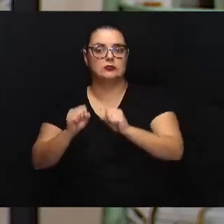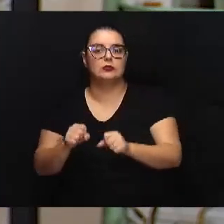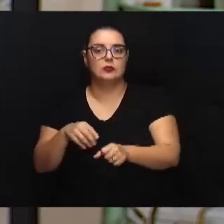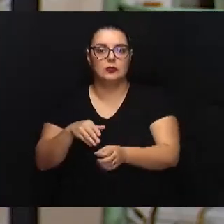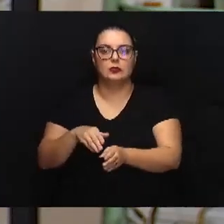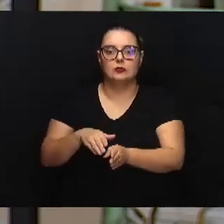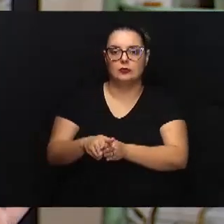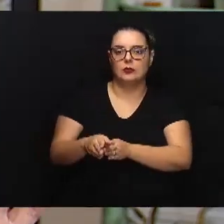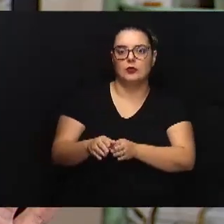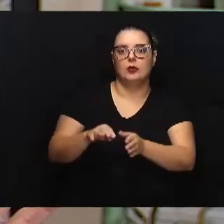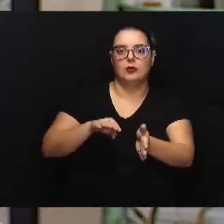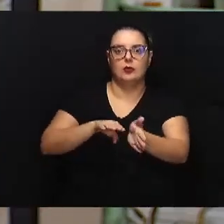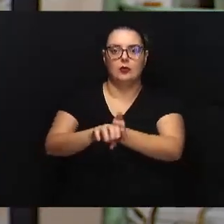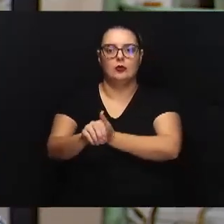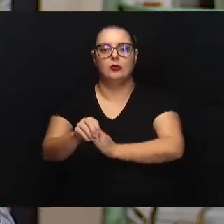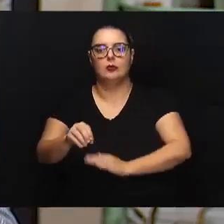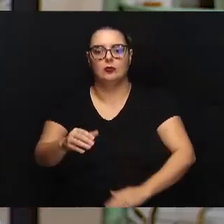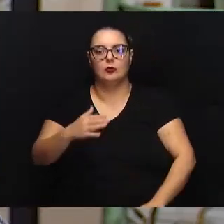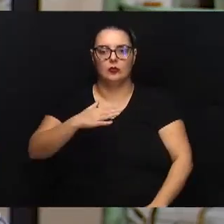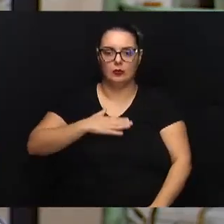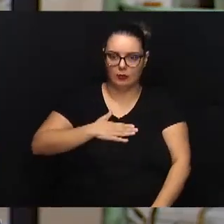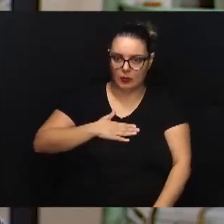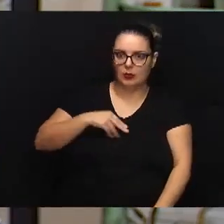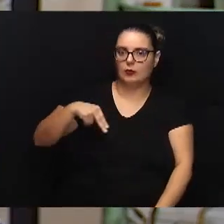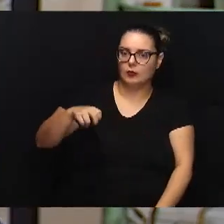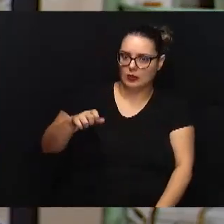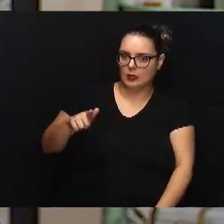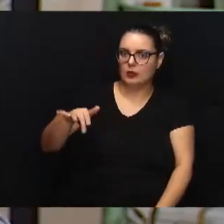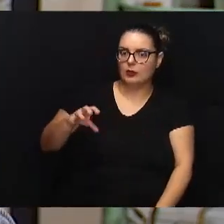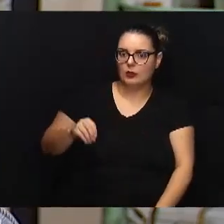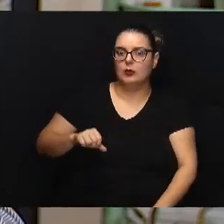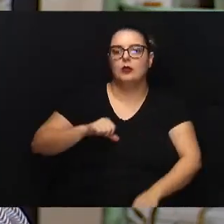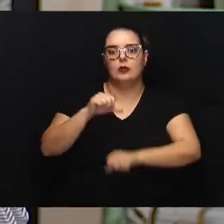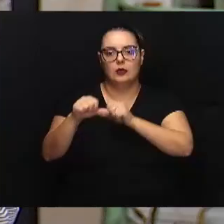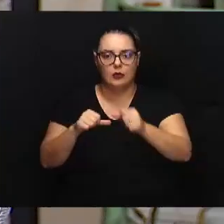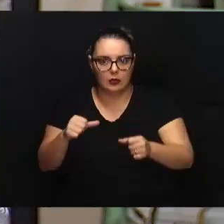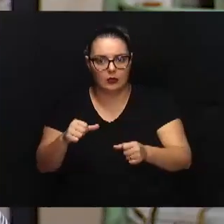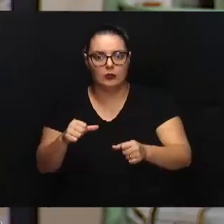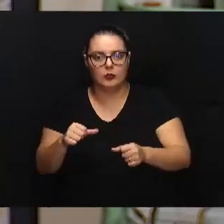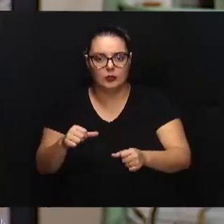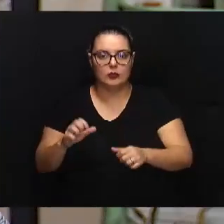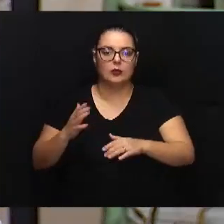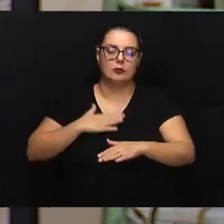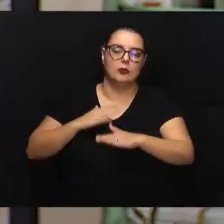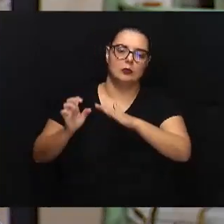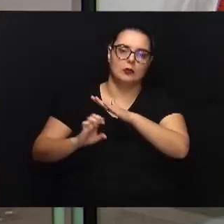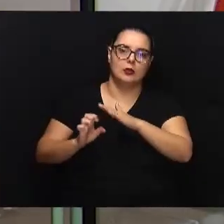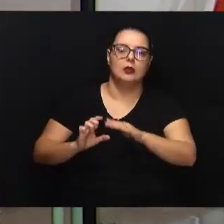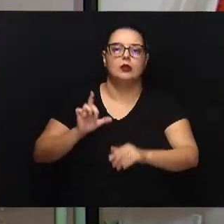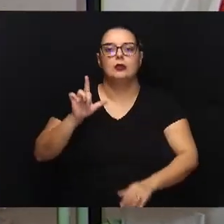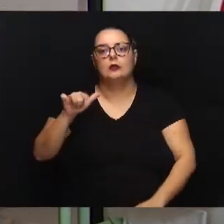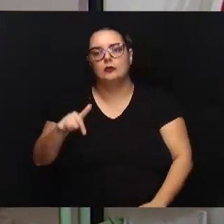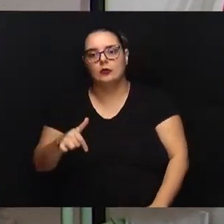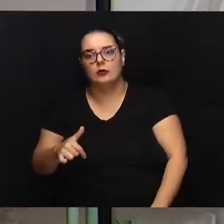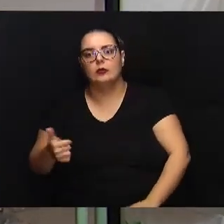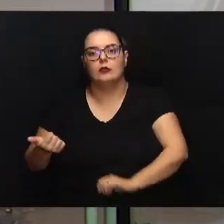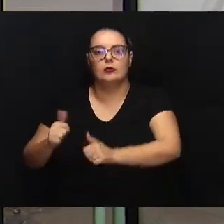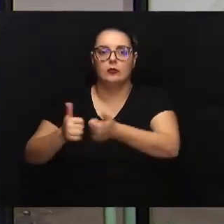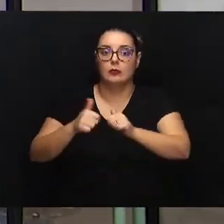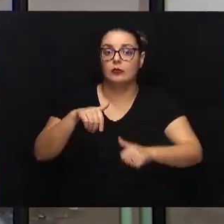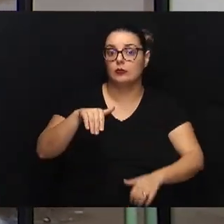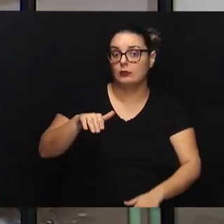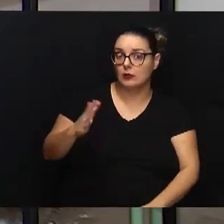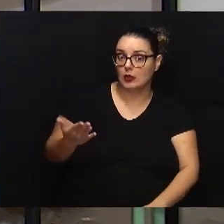Meu Negócio é o que realmente mudou a Feita de Afeto. Depois que a gente começou com mais avaliações, hoje nós